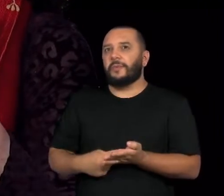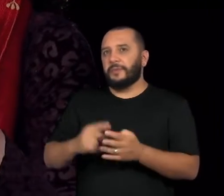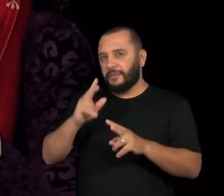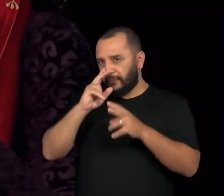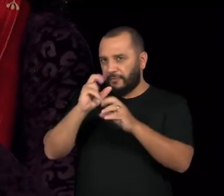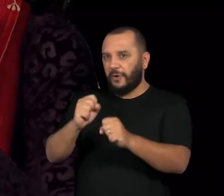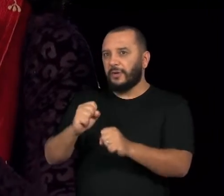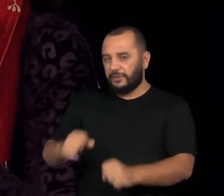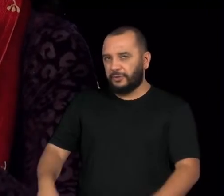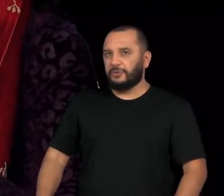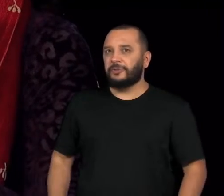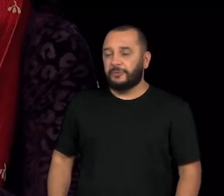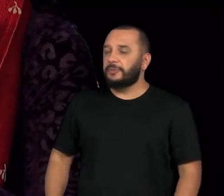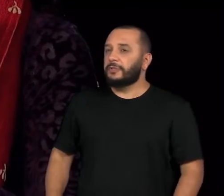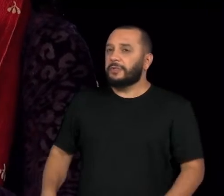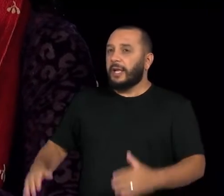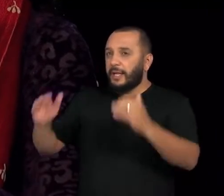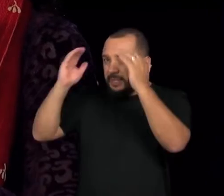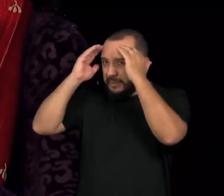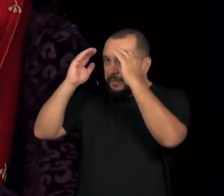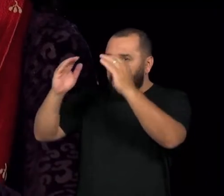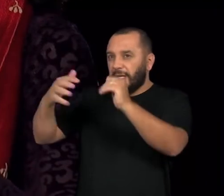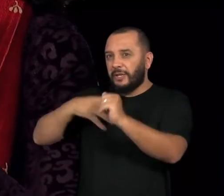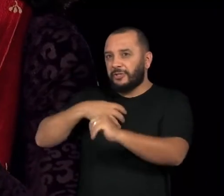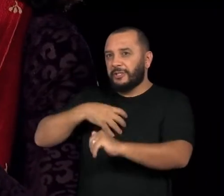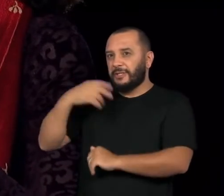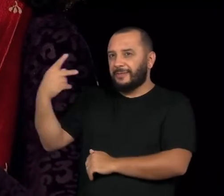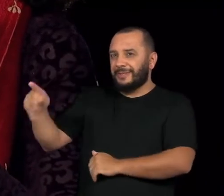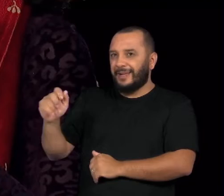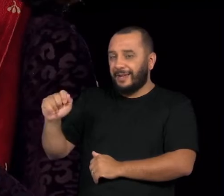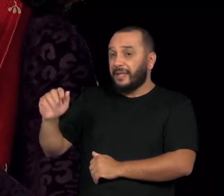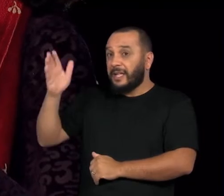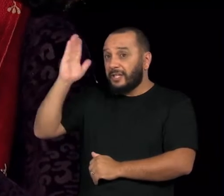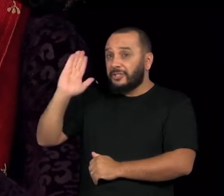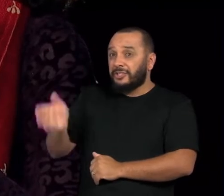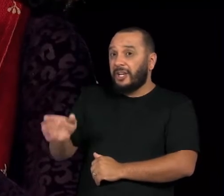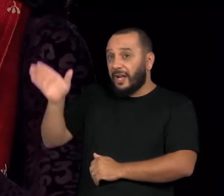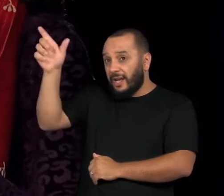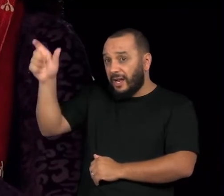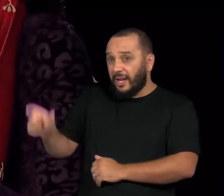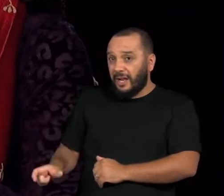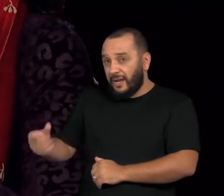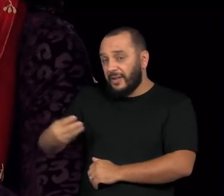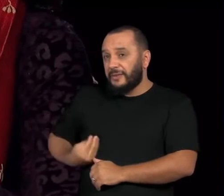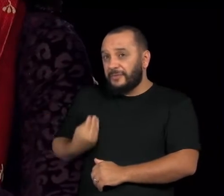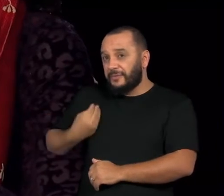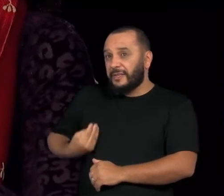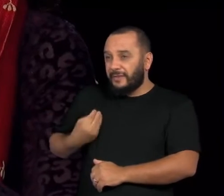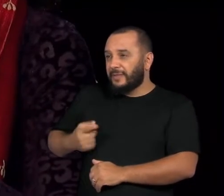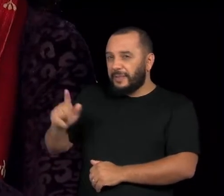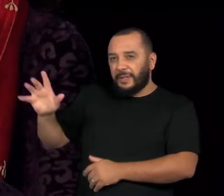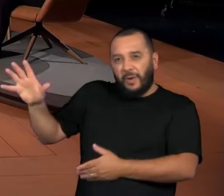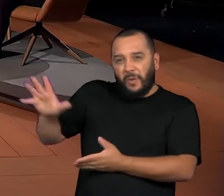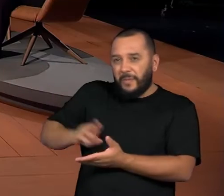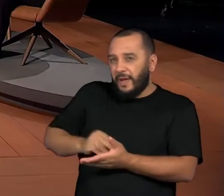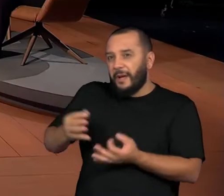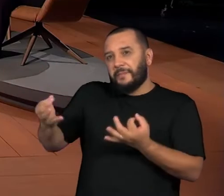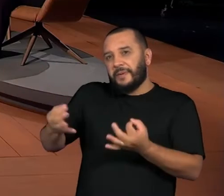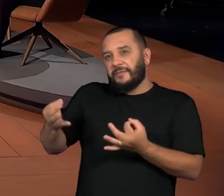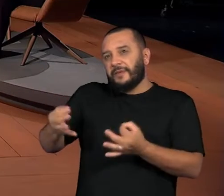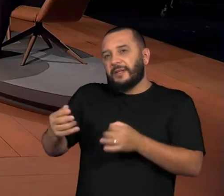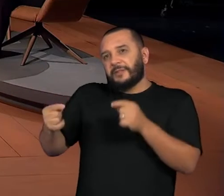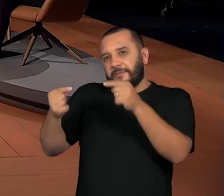forte e de lealdade, eu acho. Quando você pega alguém que realmente existiu, você não pode trair, eu